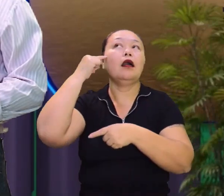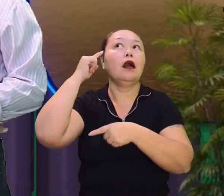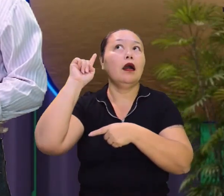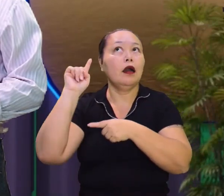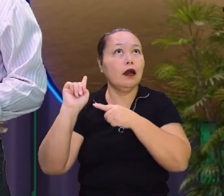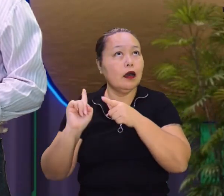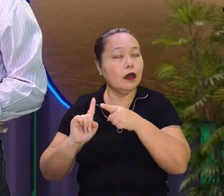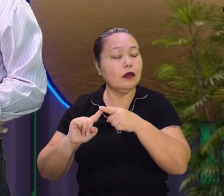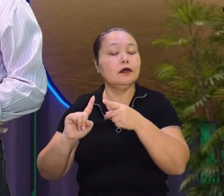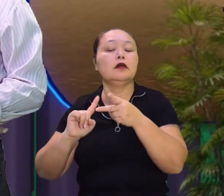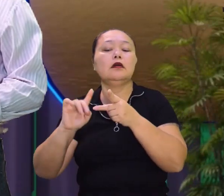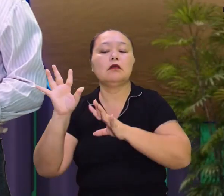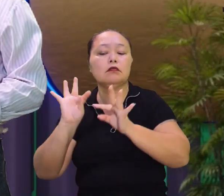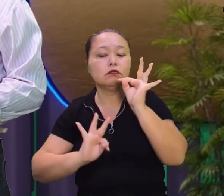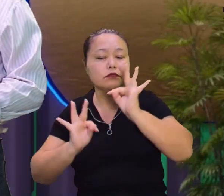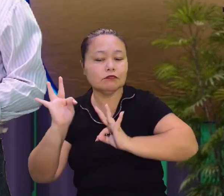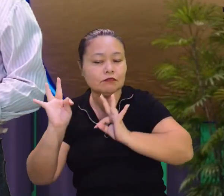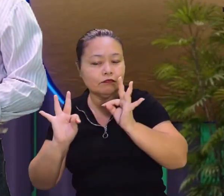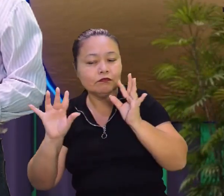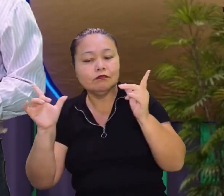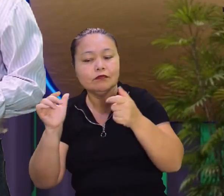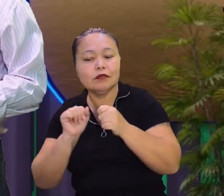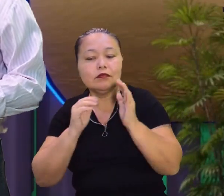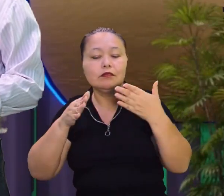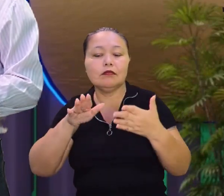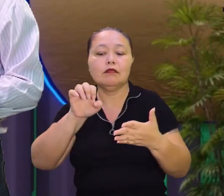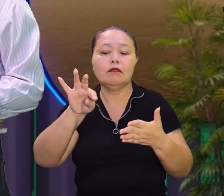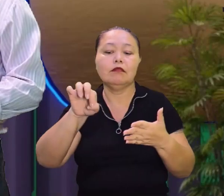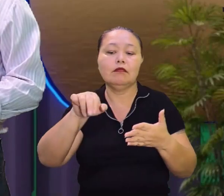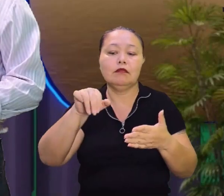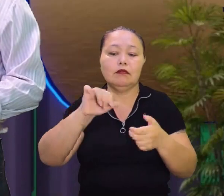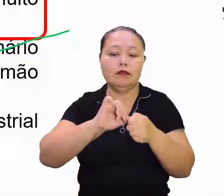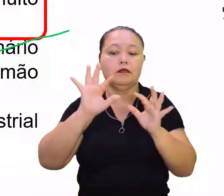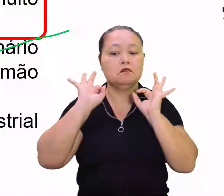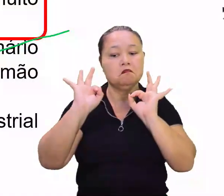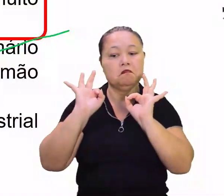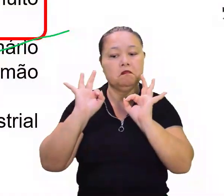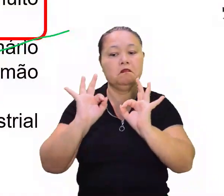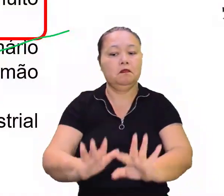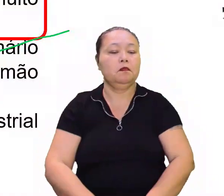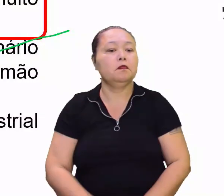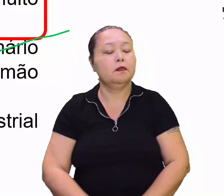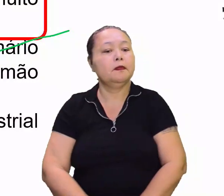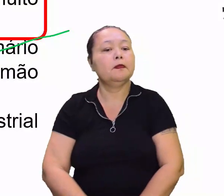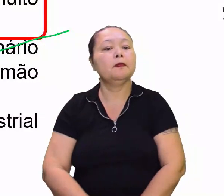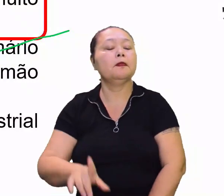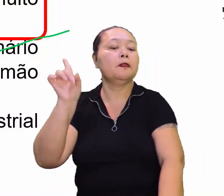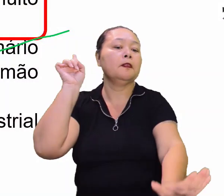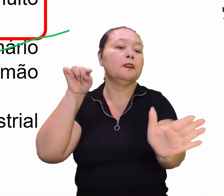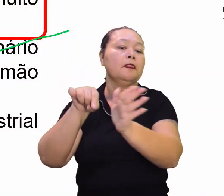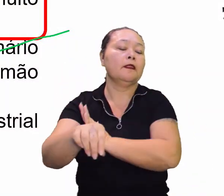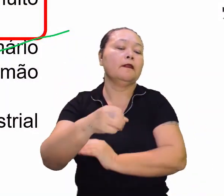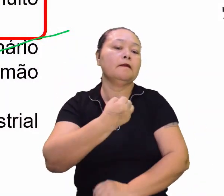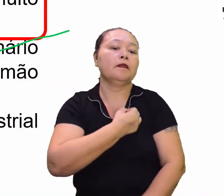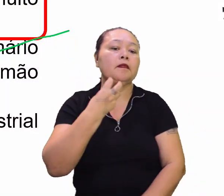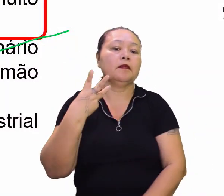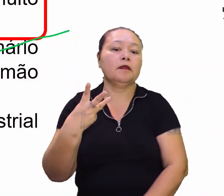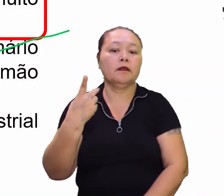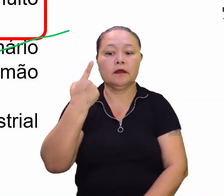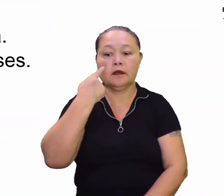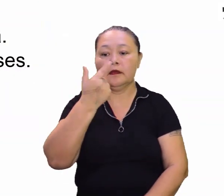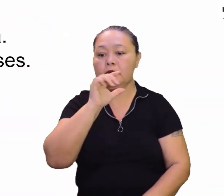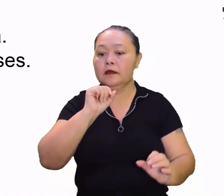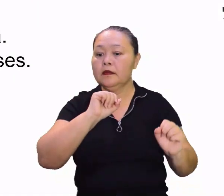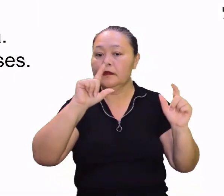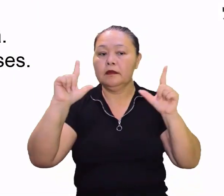plano B aí que é mais tecnológico e eletrônico. Perfeito. Vamos lá. Questão 3. Fica de olho na